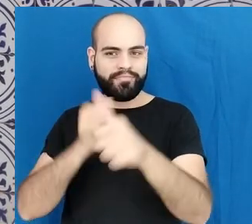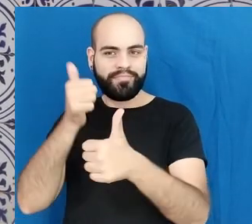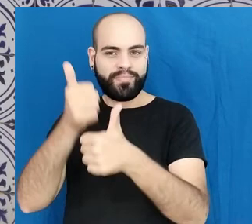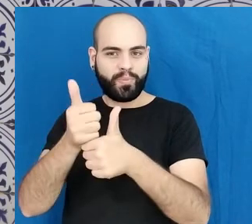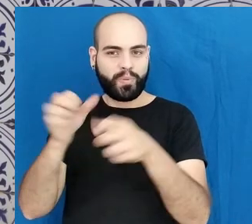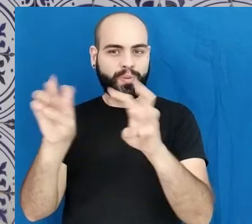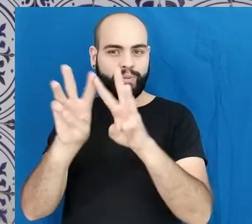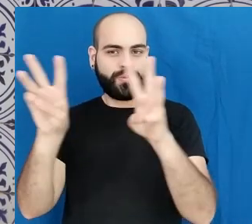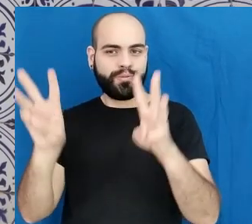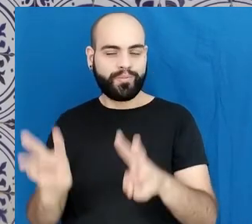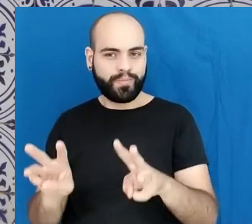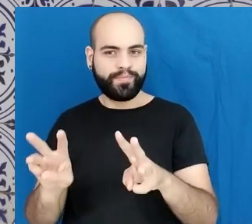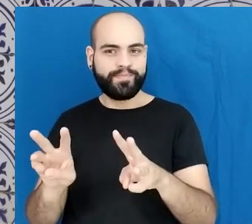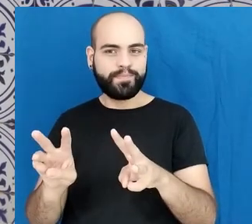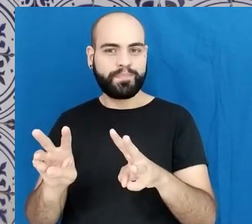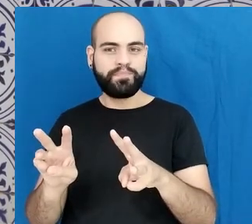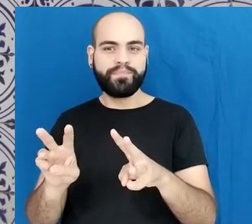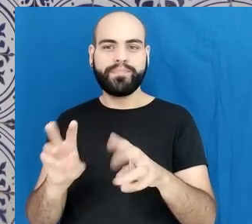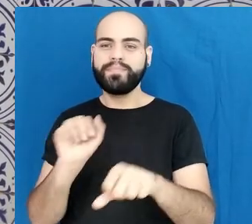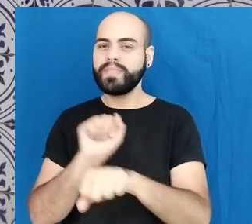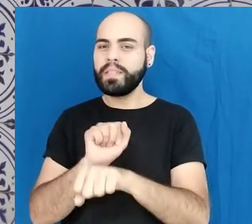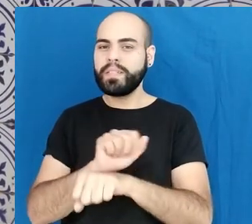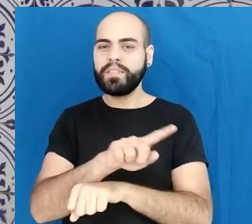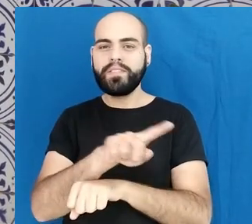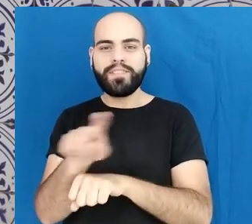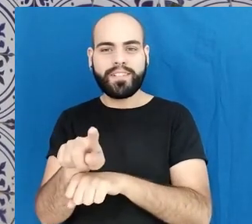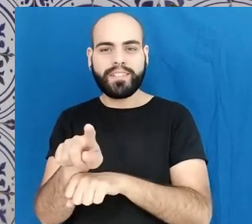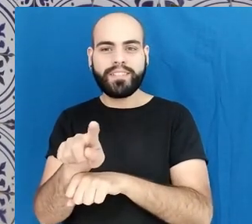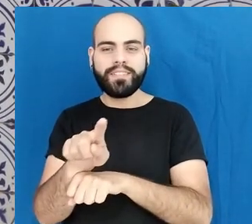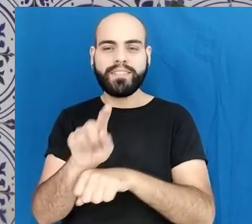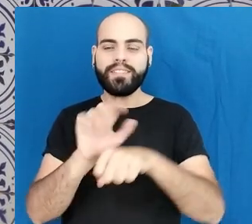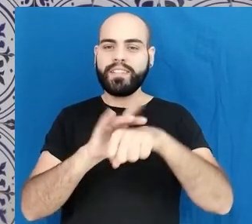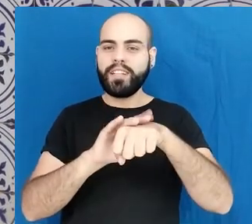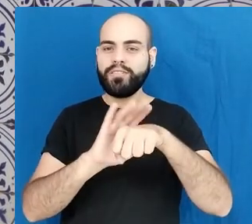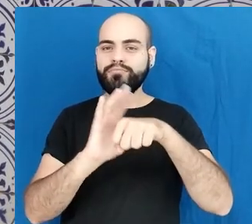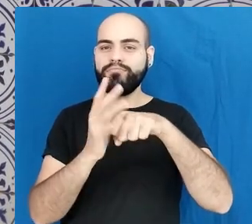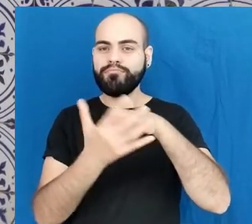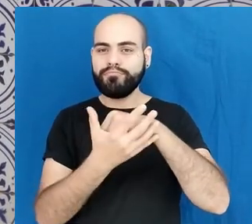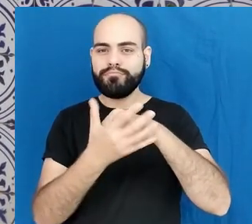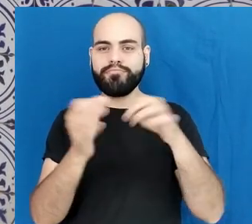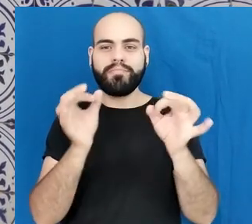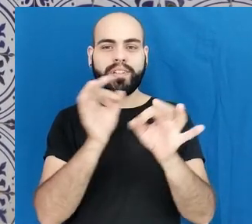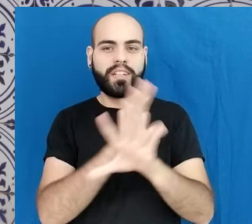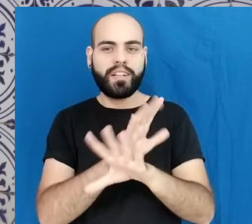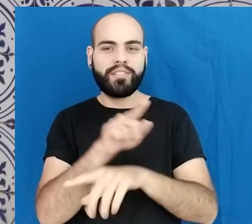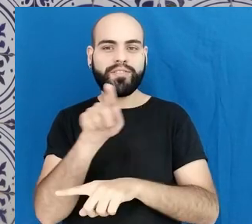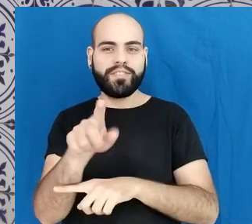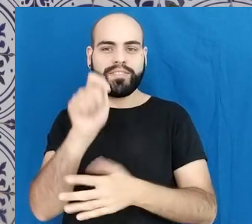museu. Fica também o convite para, quando der e respeitando os protocolos de segurança,